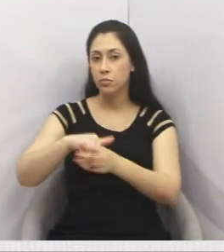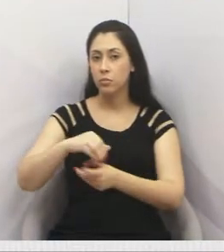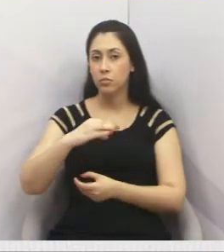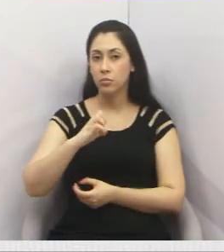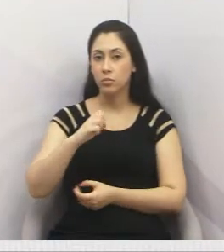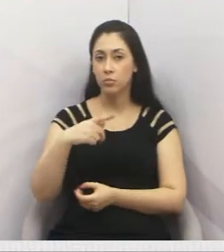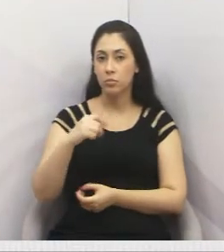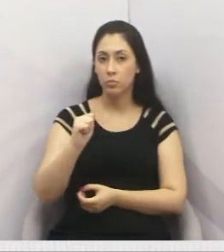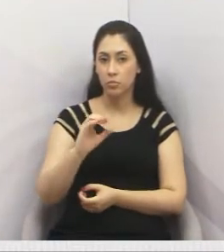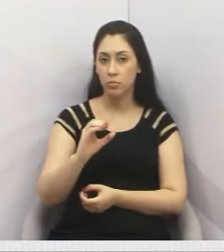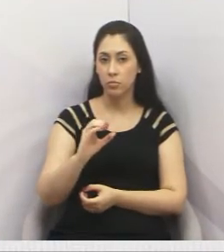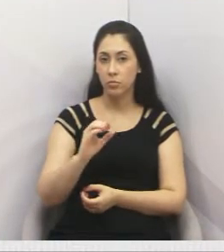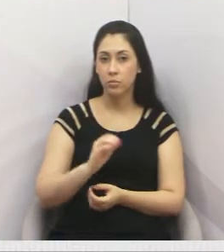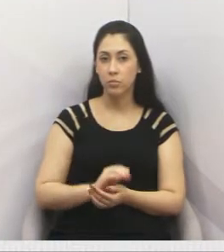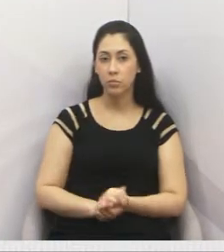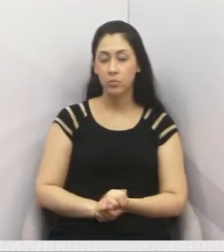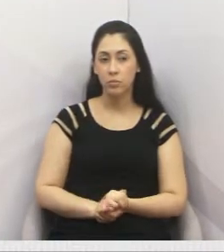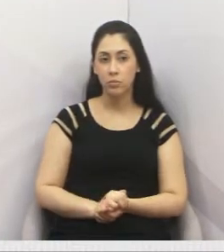CEPAC.